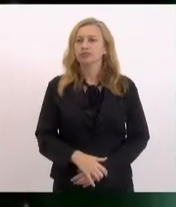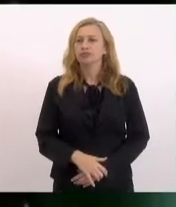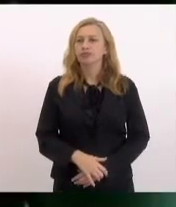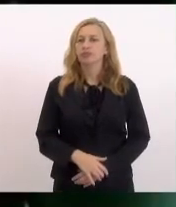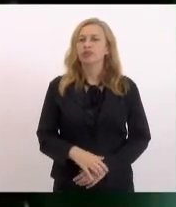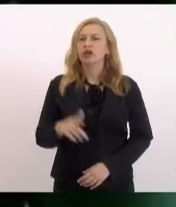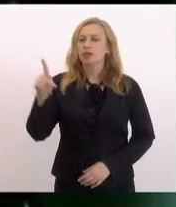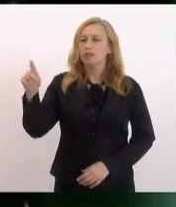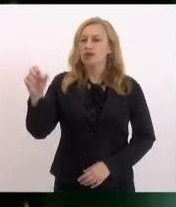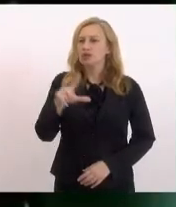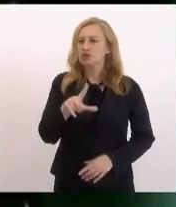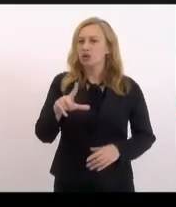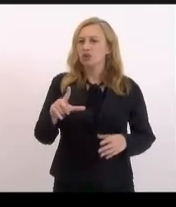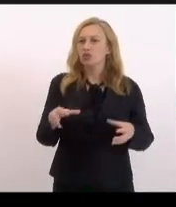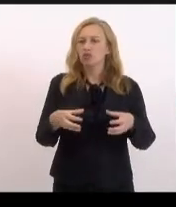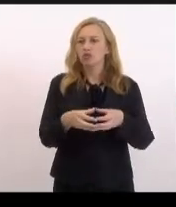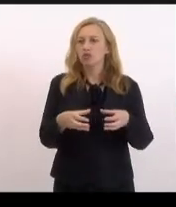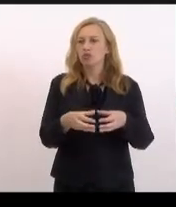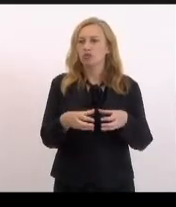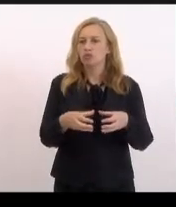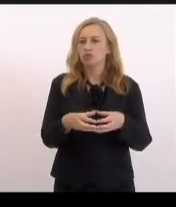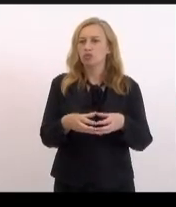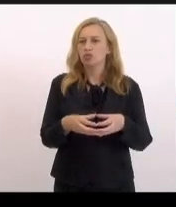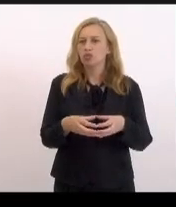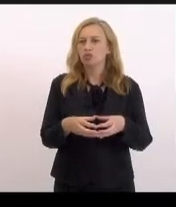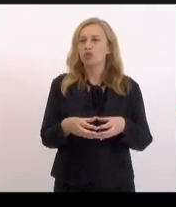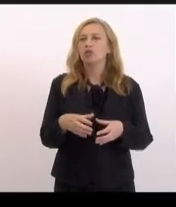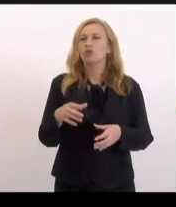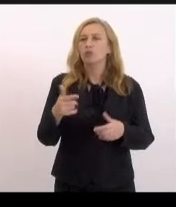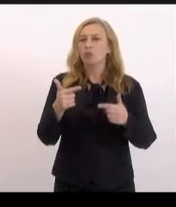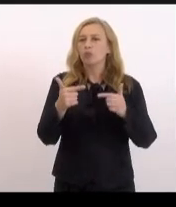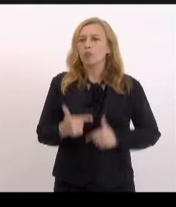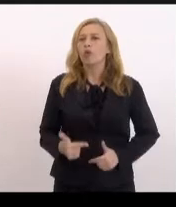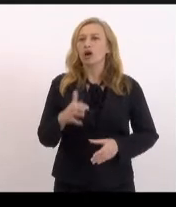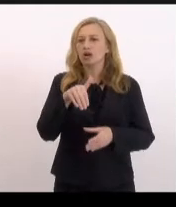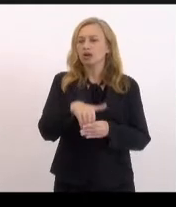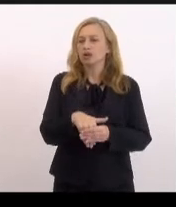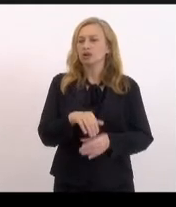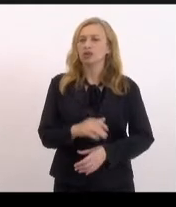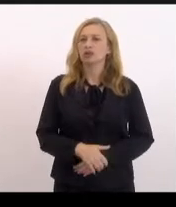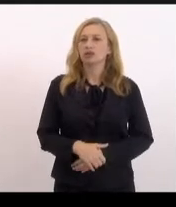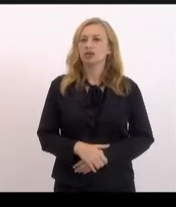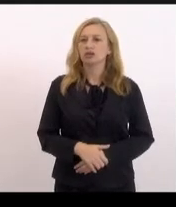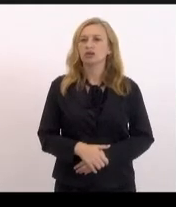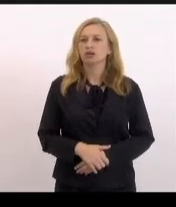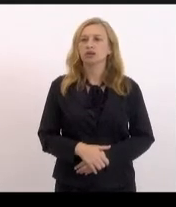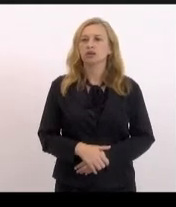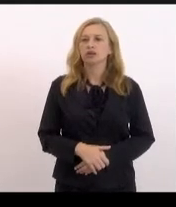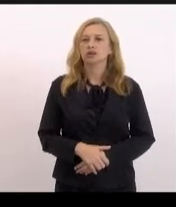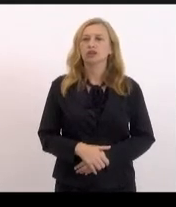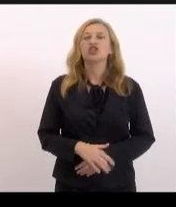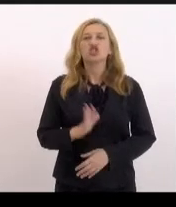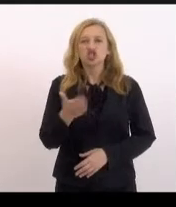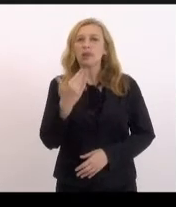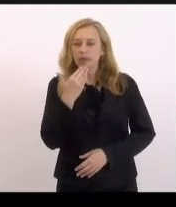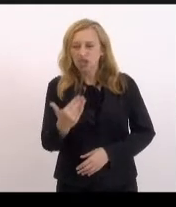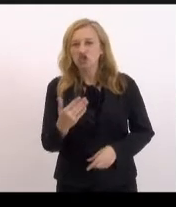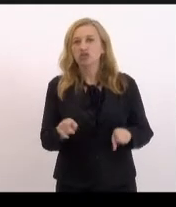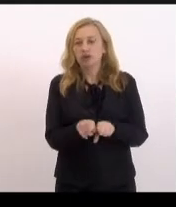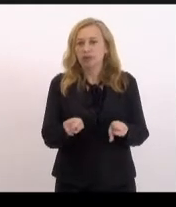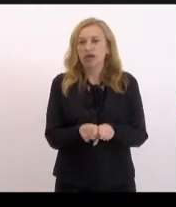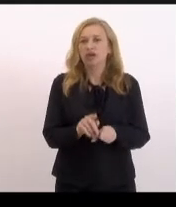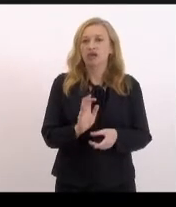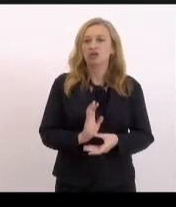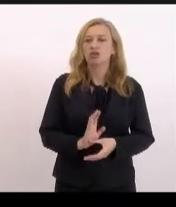Abstenção da bancada do PSOL. Abstenção do PSOL. Fala, Valdec. Eu já tinha pedido abstenção,